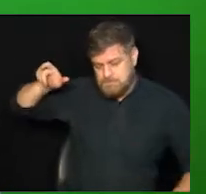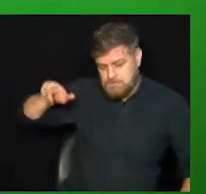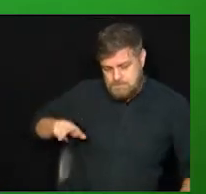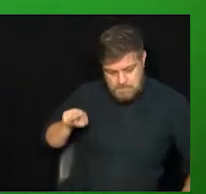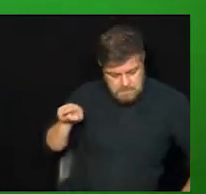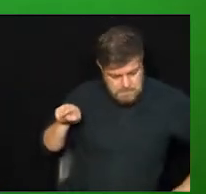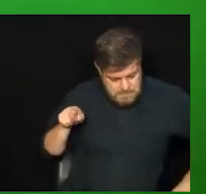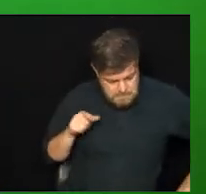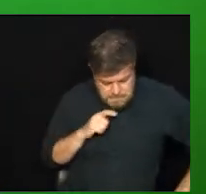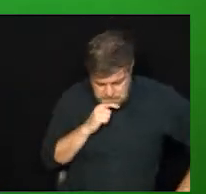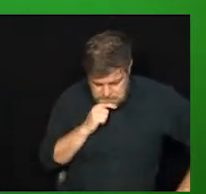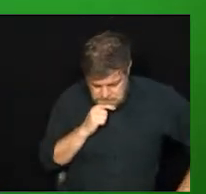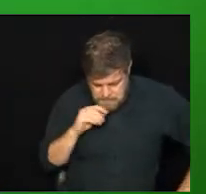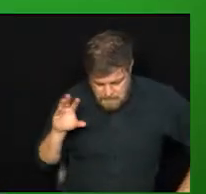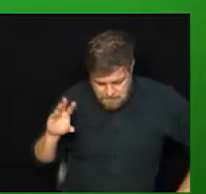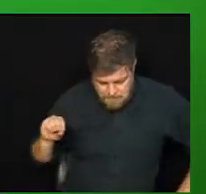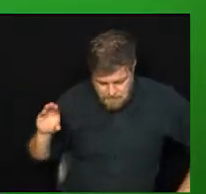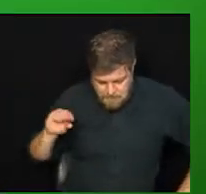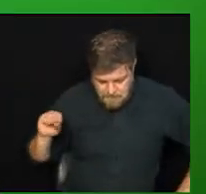do Rodrigo Porto.